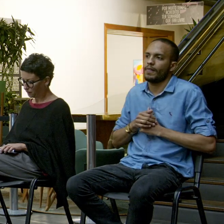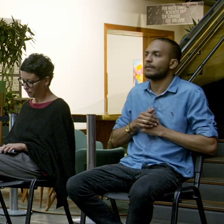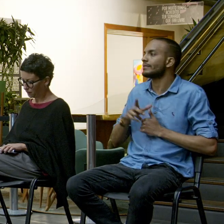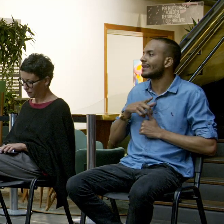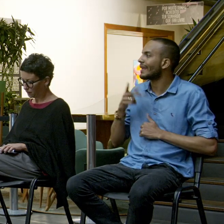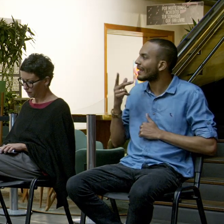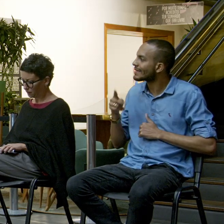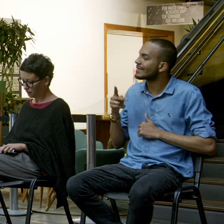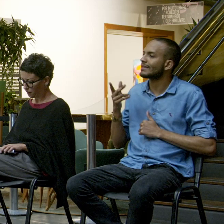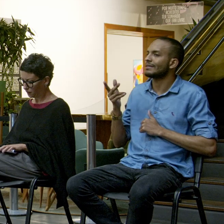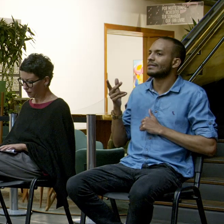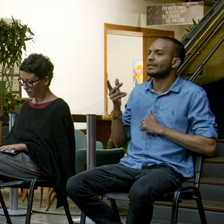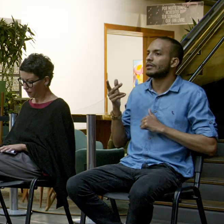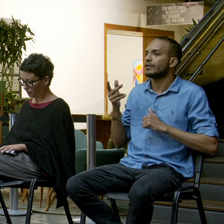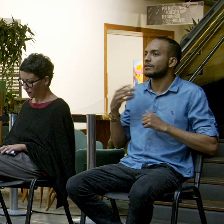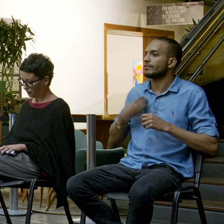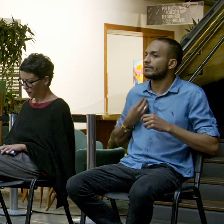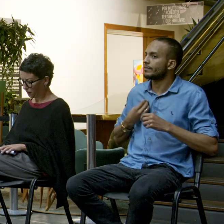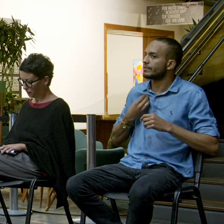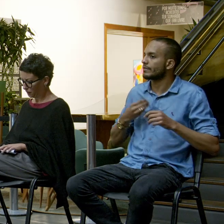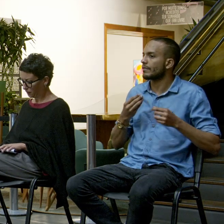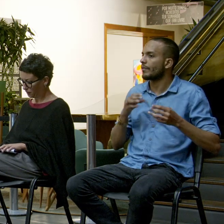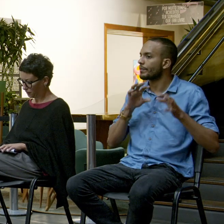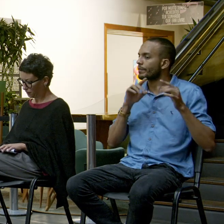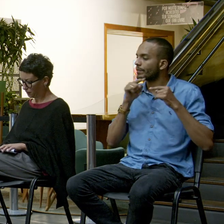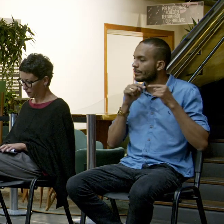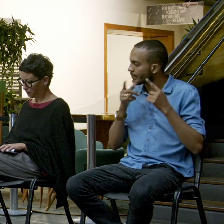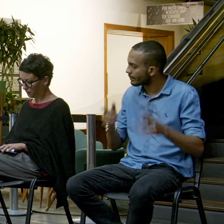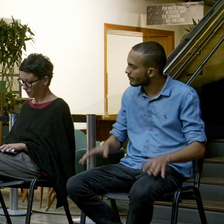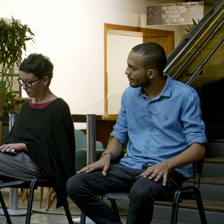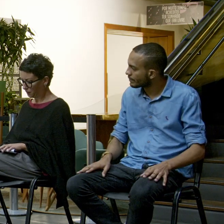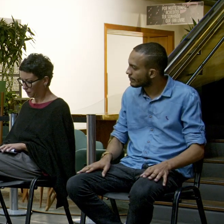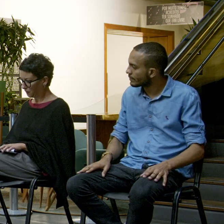tem essa contextualização, né? Então, deixa eu...